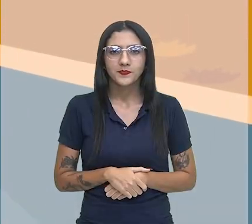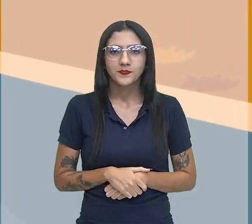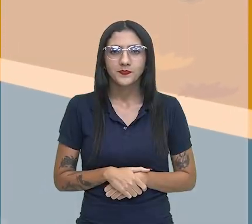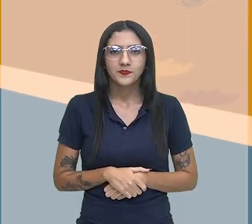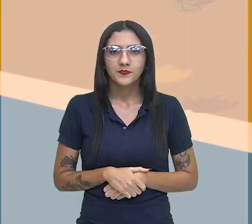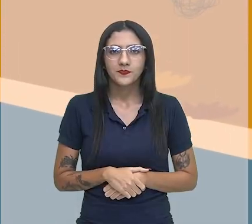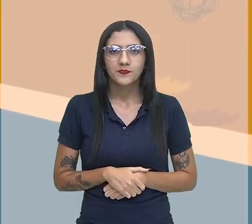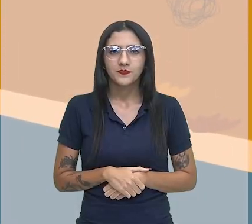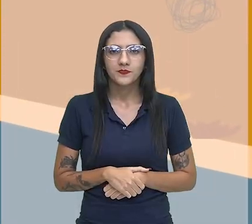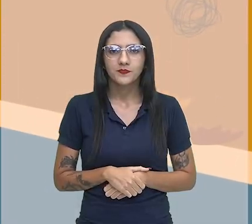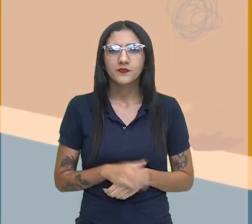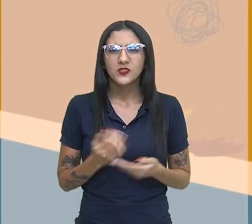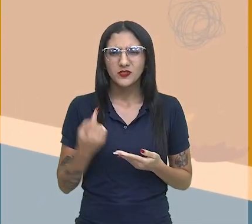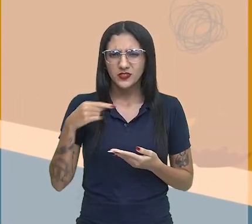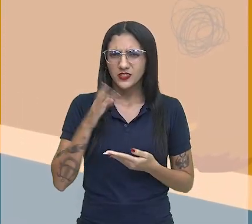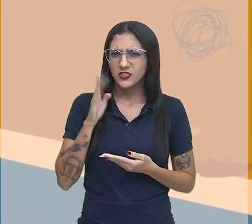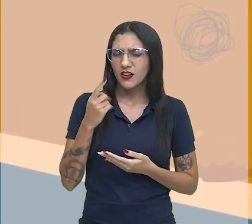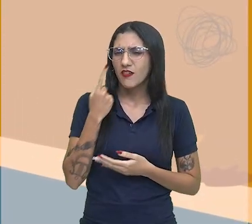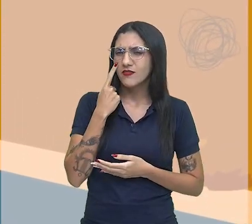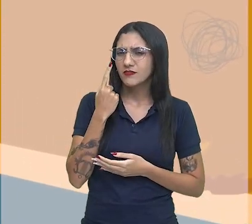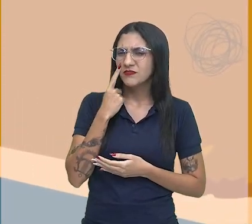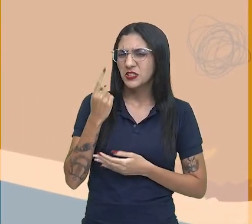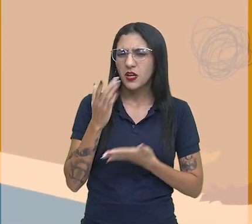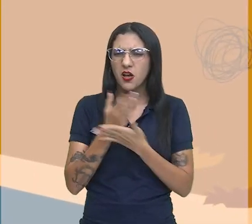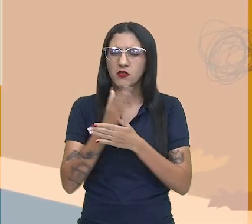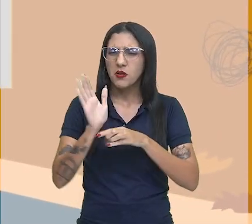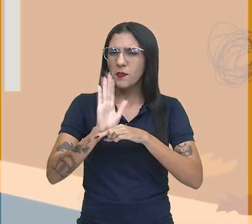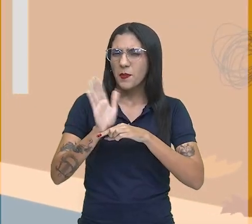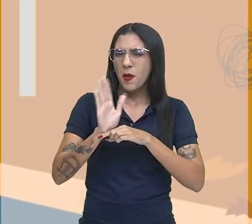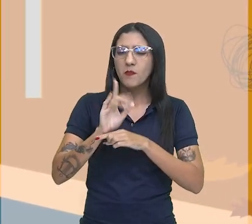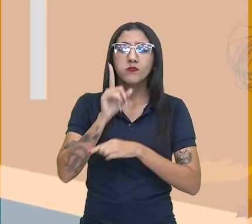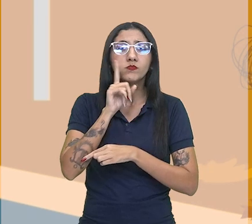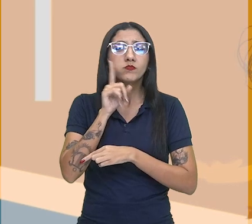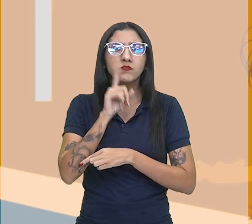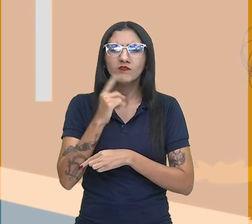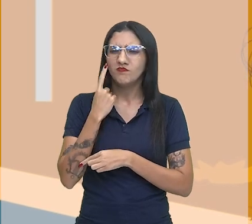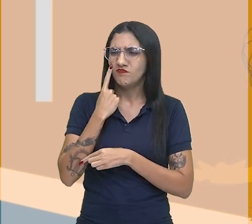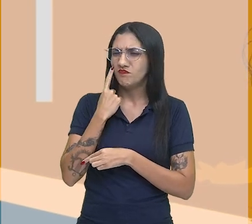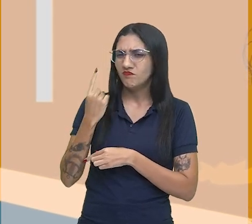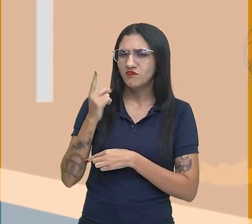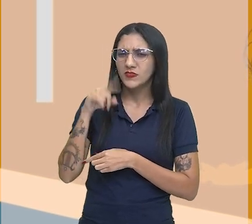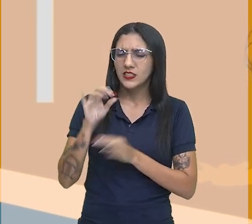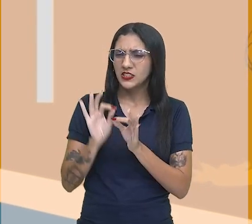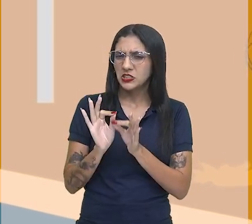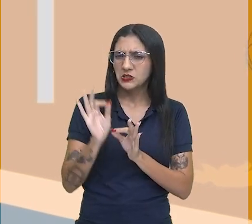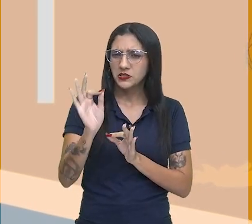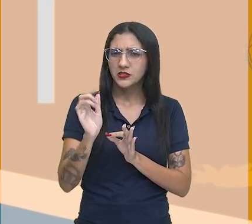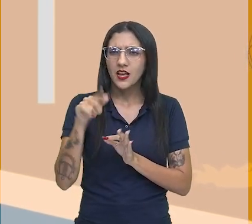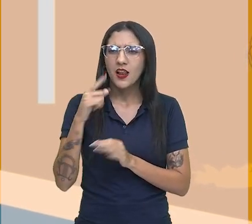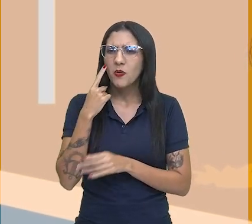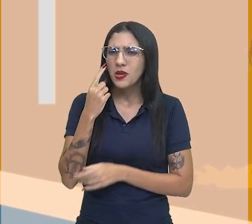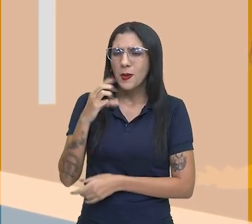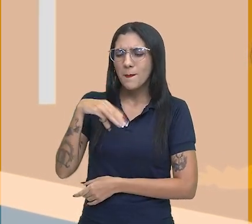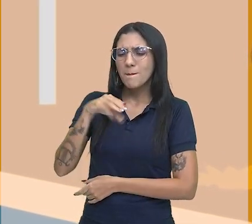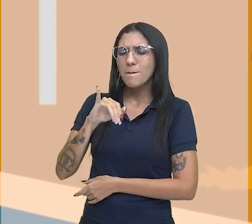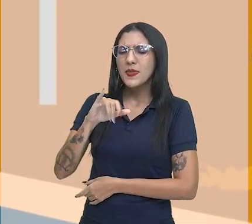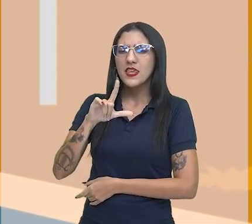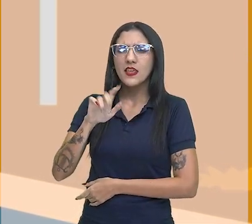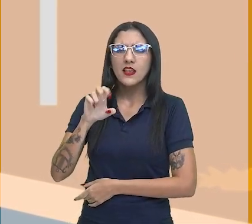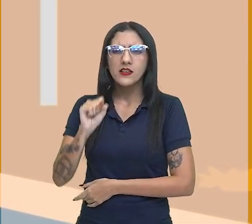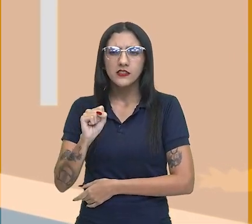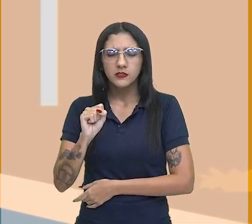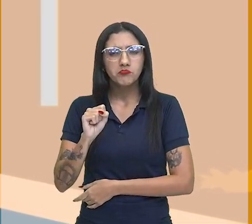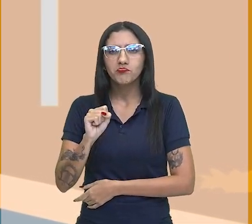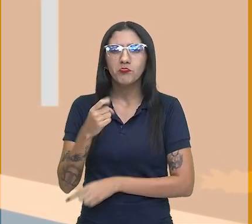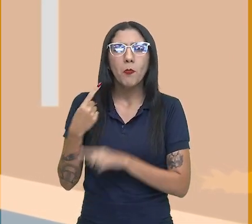Você já reparou, assistindo alguns filmes estadunidenses, que nas placas de trânsito as distâncias estão indicadas em milhas?